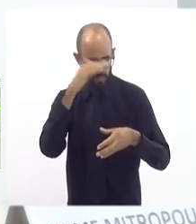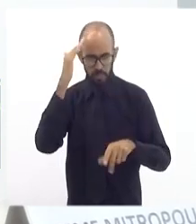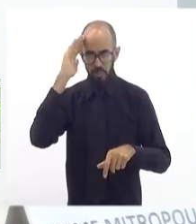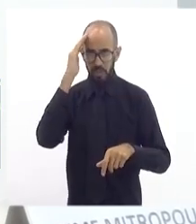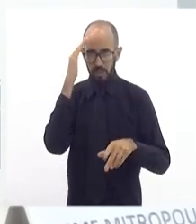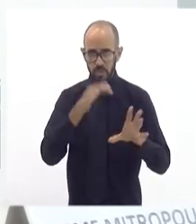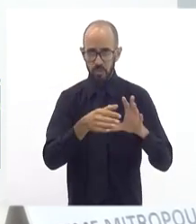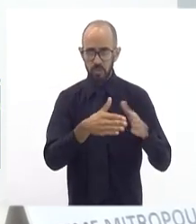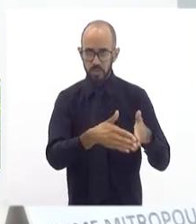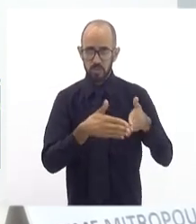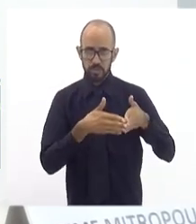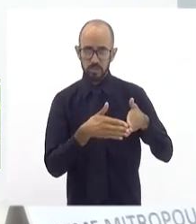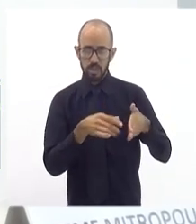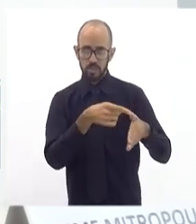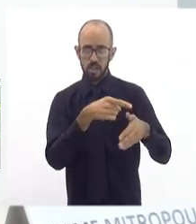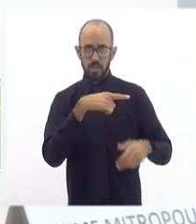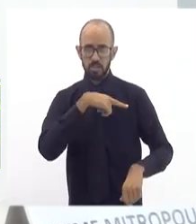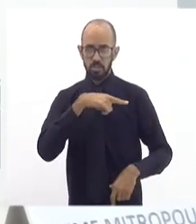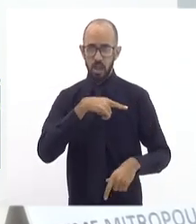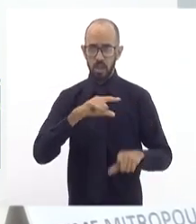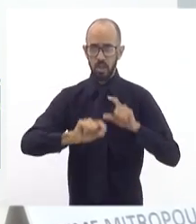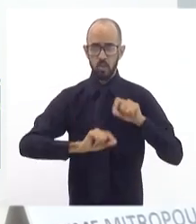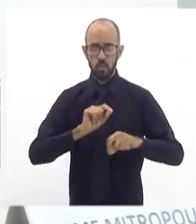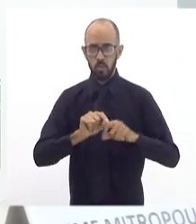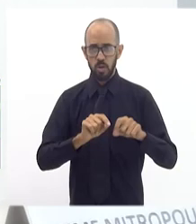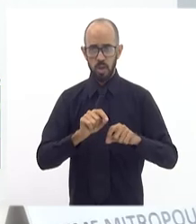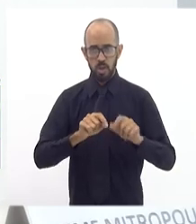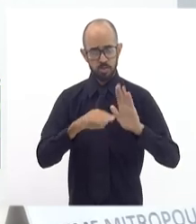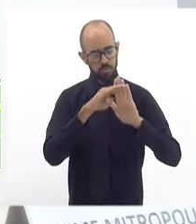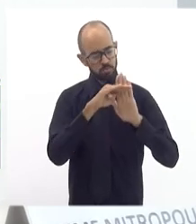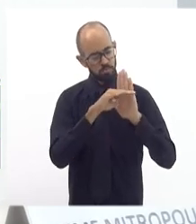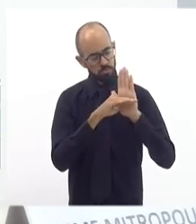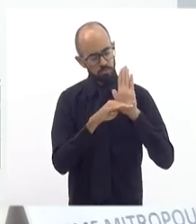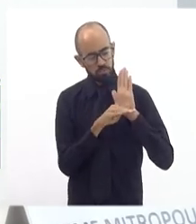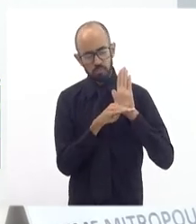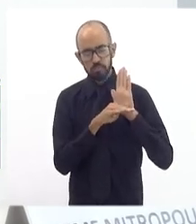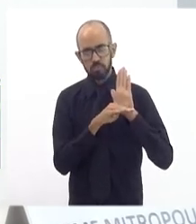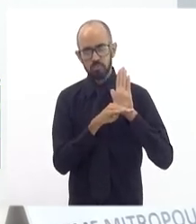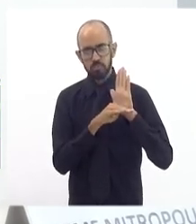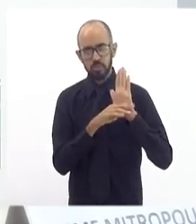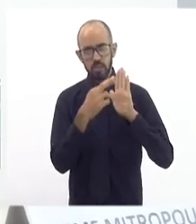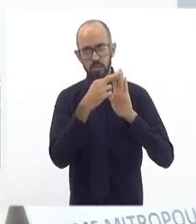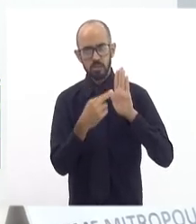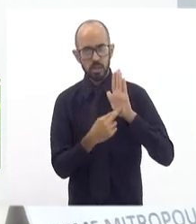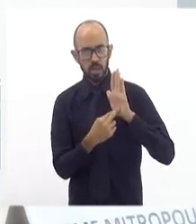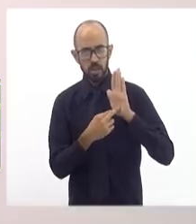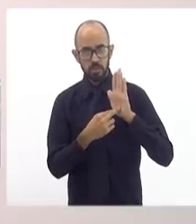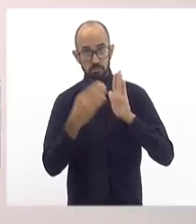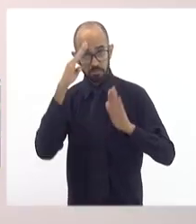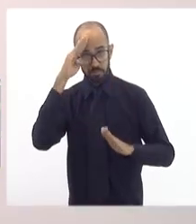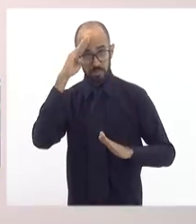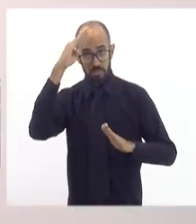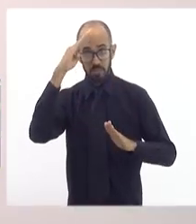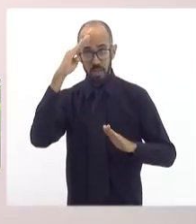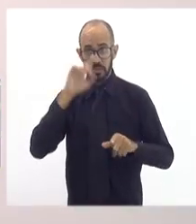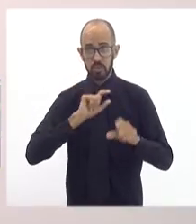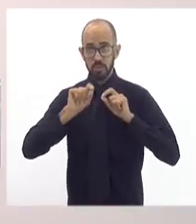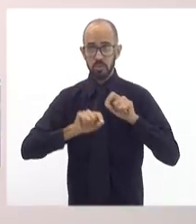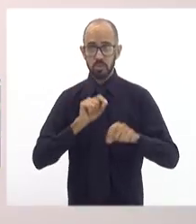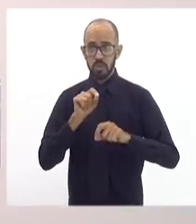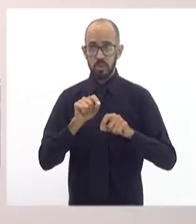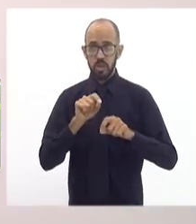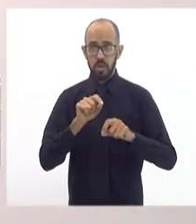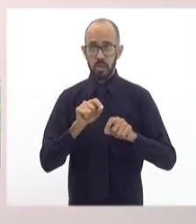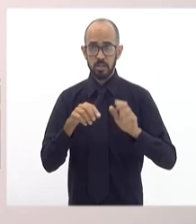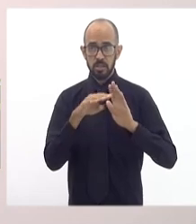licenciamento é tem as suas as suas etapas os seus requisitos fundamentais essas etapas